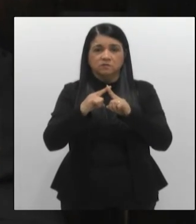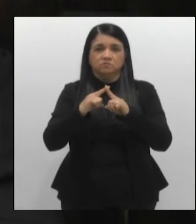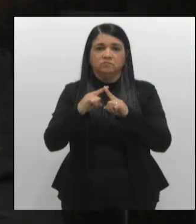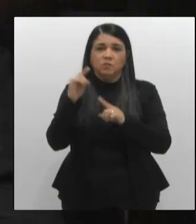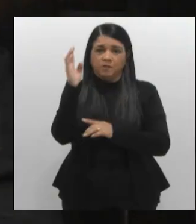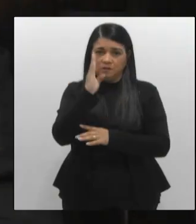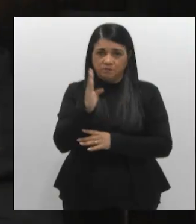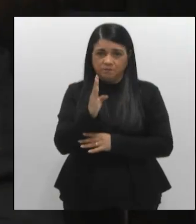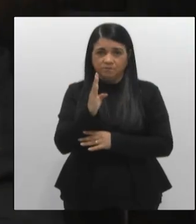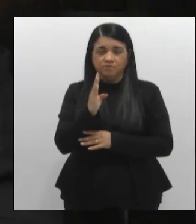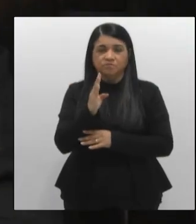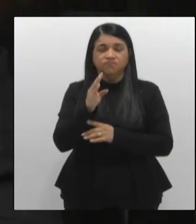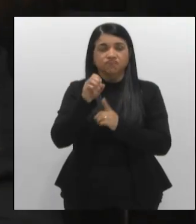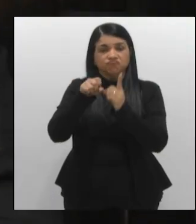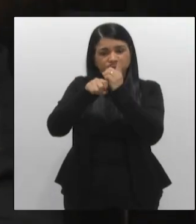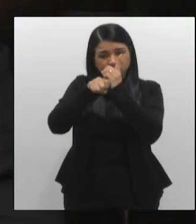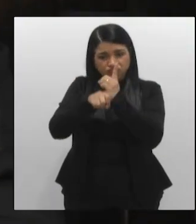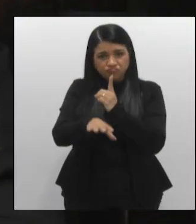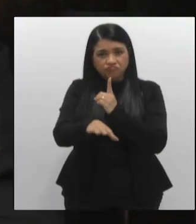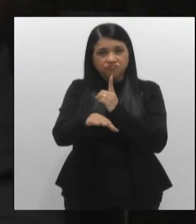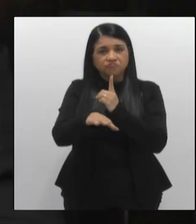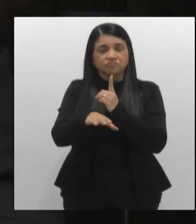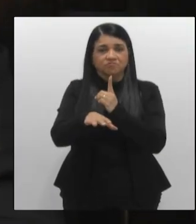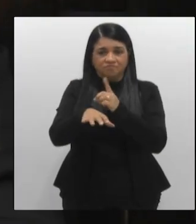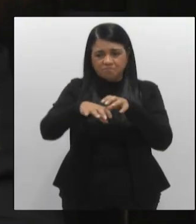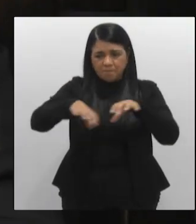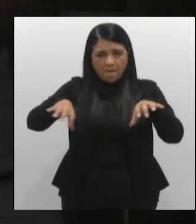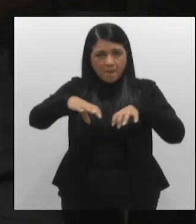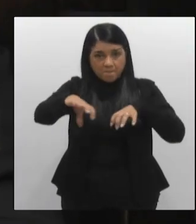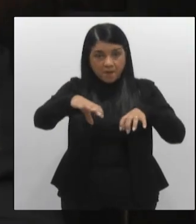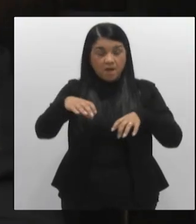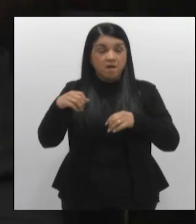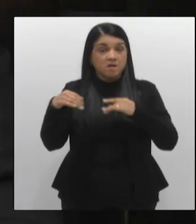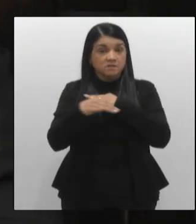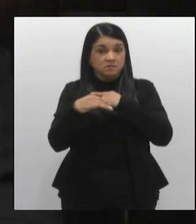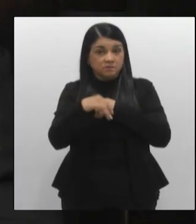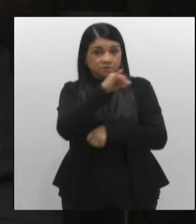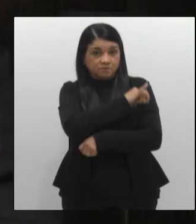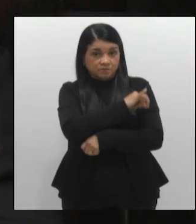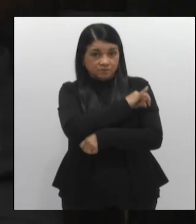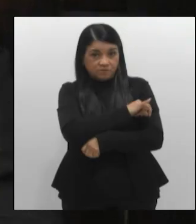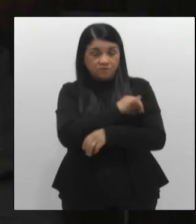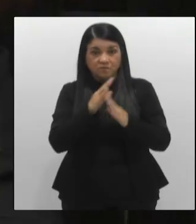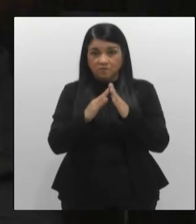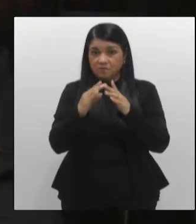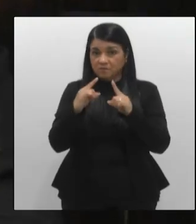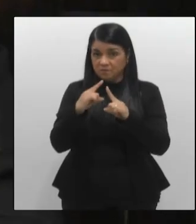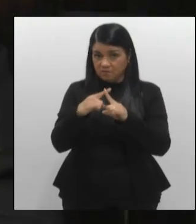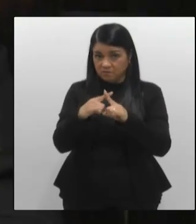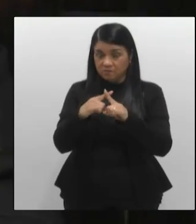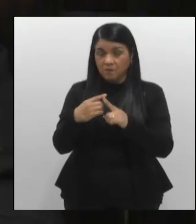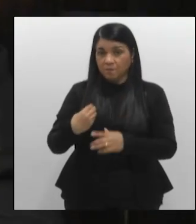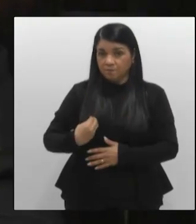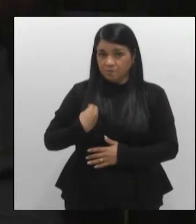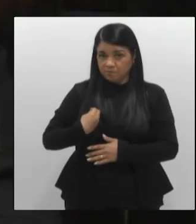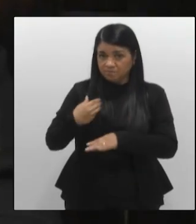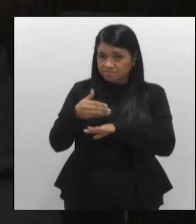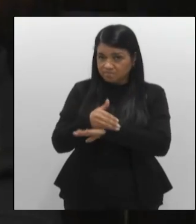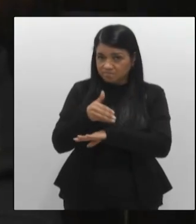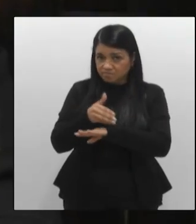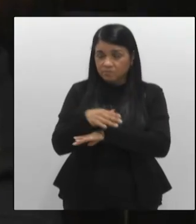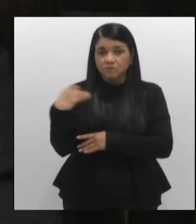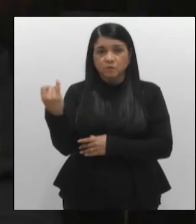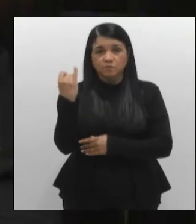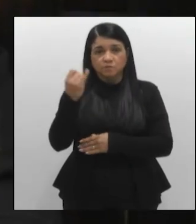Várias dioceses foram desmembrados. Em nossa cidade, a igreja viu e muitas vezes participou ativamente de